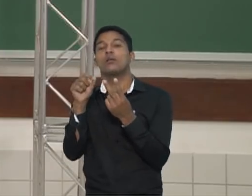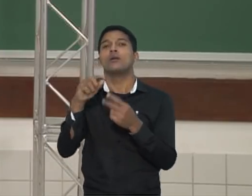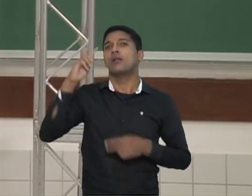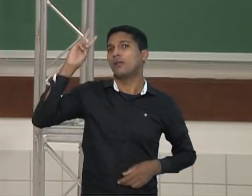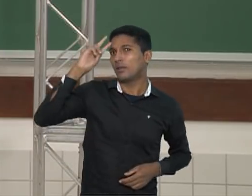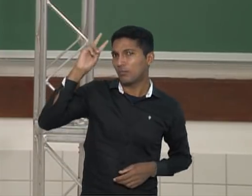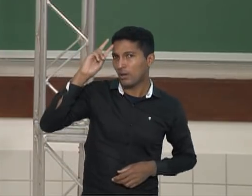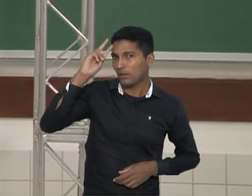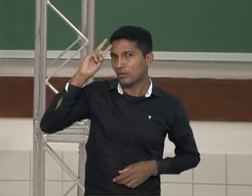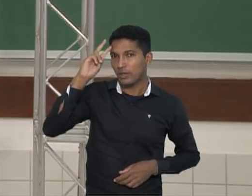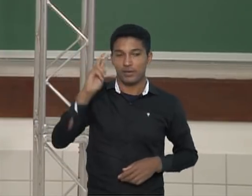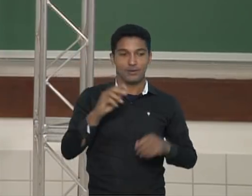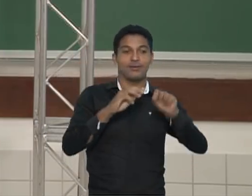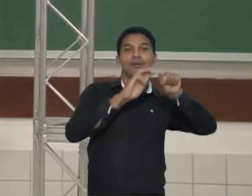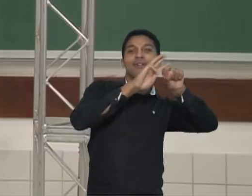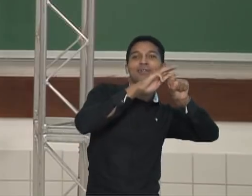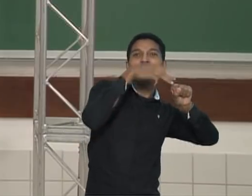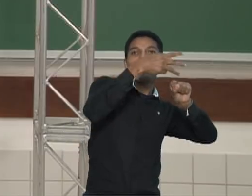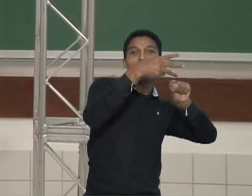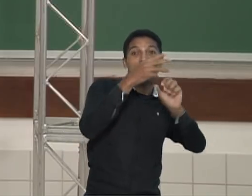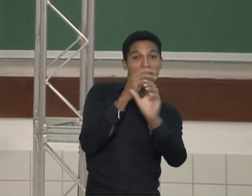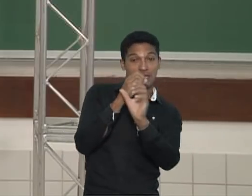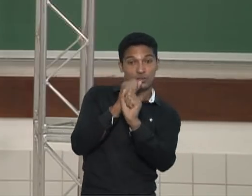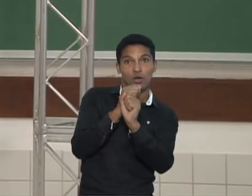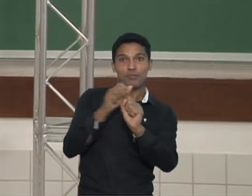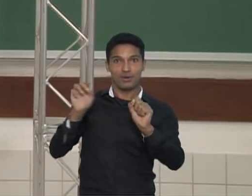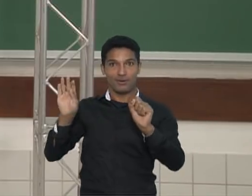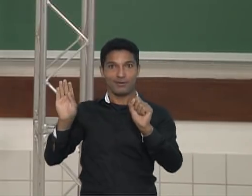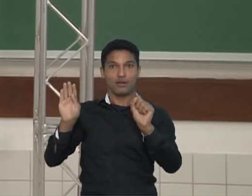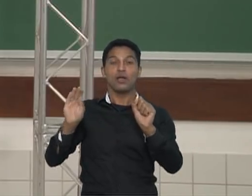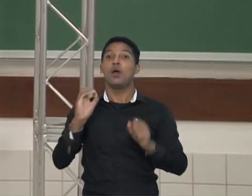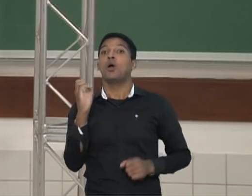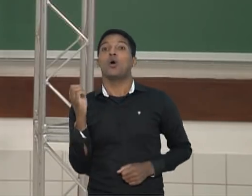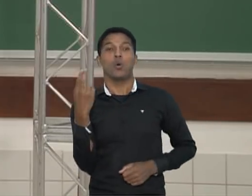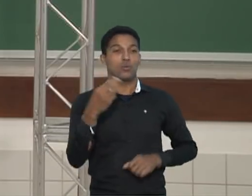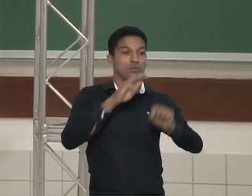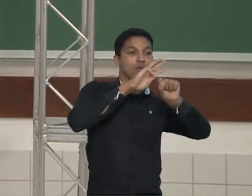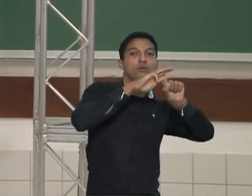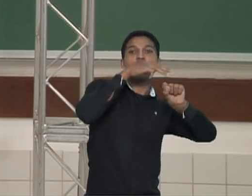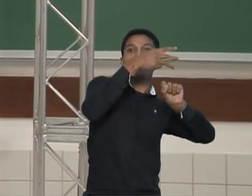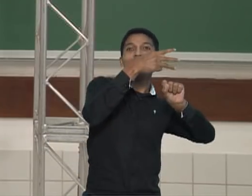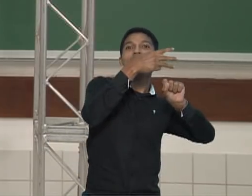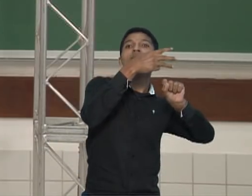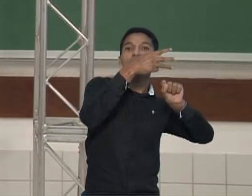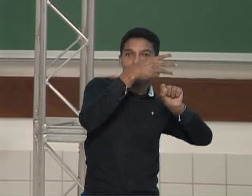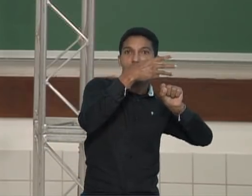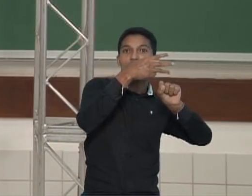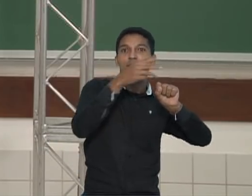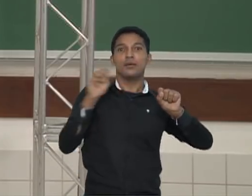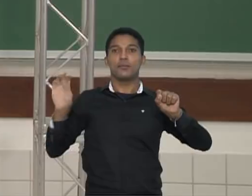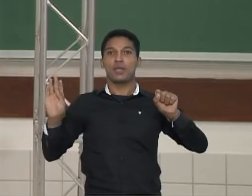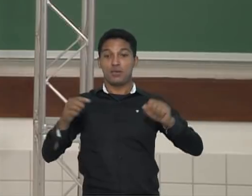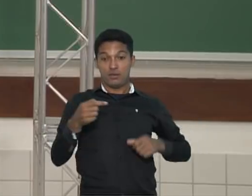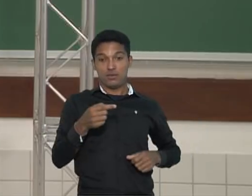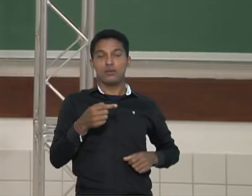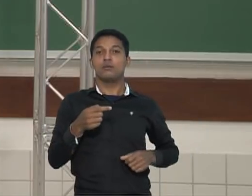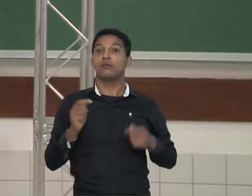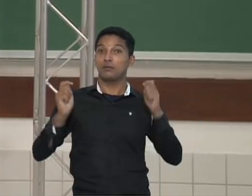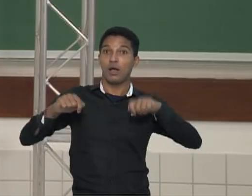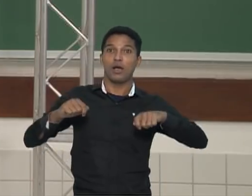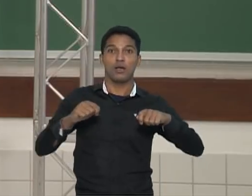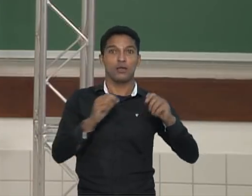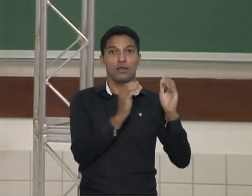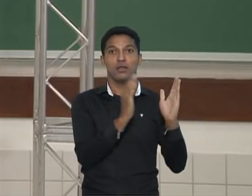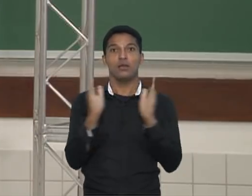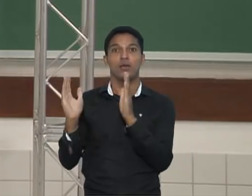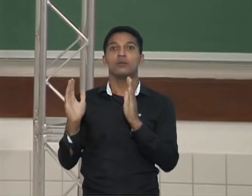lembrar daquilo que a gente falou da aula anterior, né, das aulas anteriores, como calcular, ou fazer, eu não